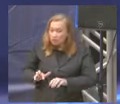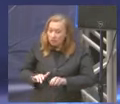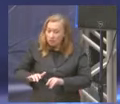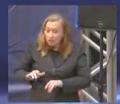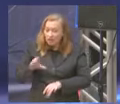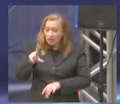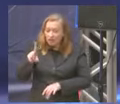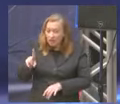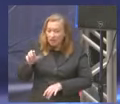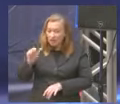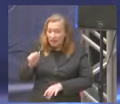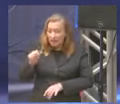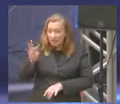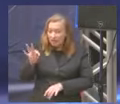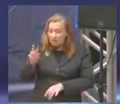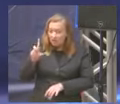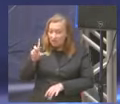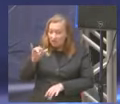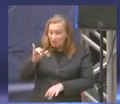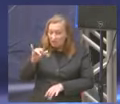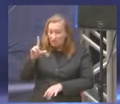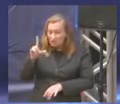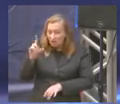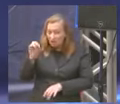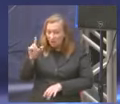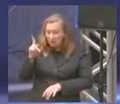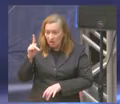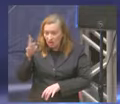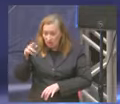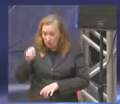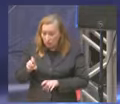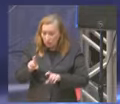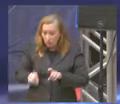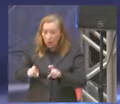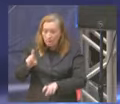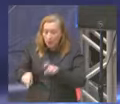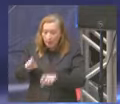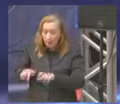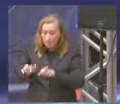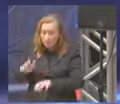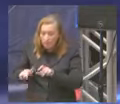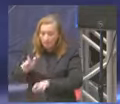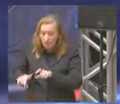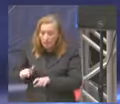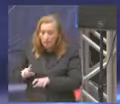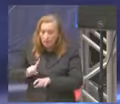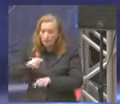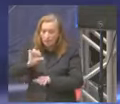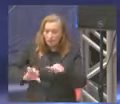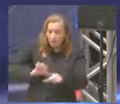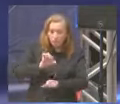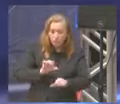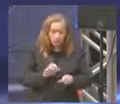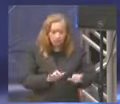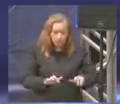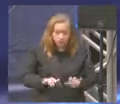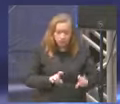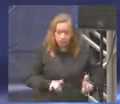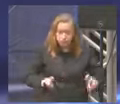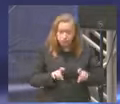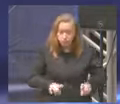datilógrafo de máquina de escrever mecânica e virou digitador, que depois virou.